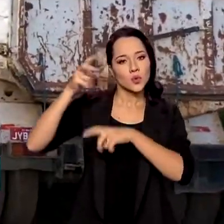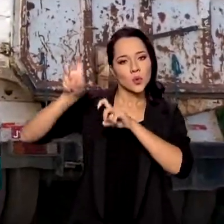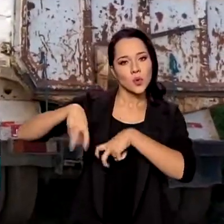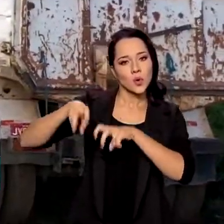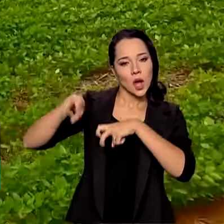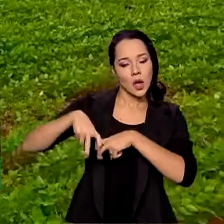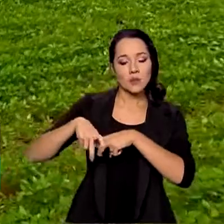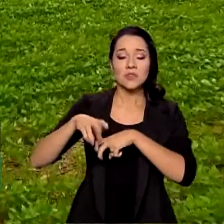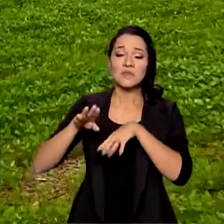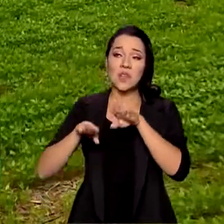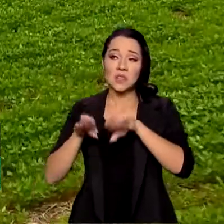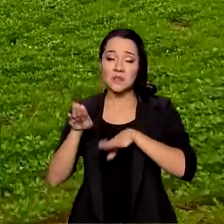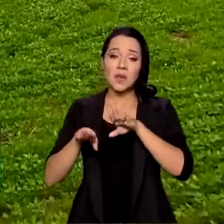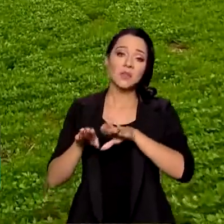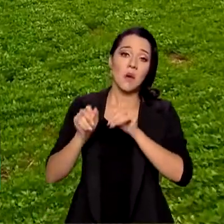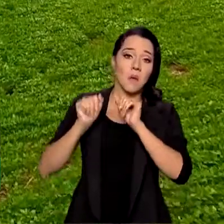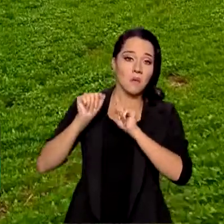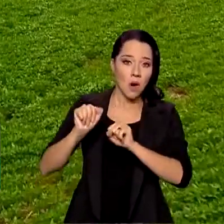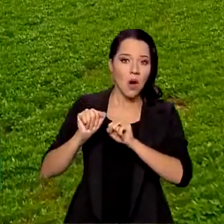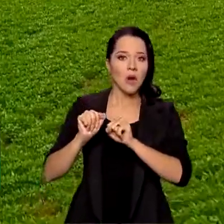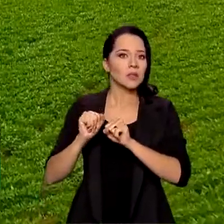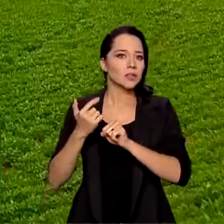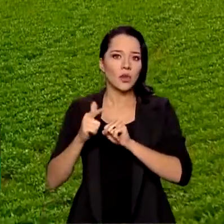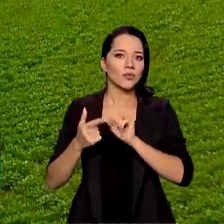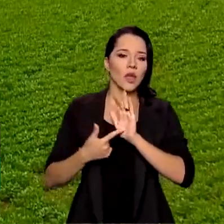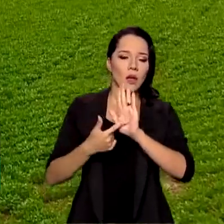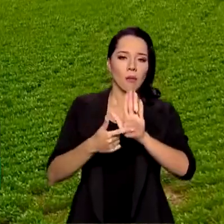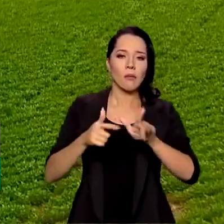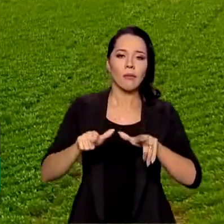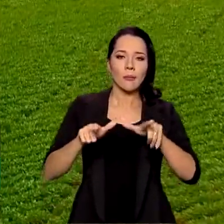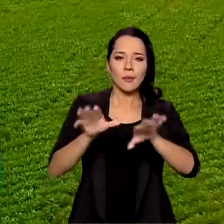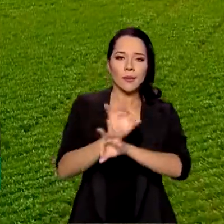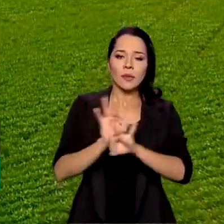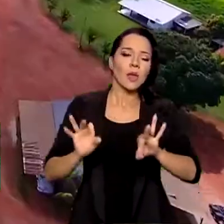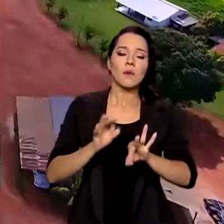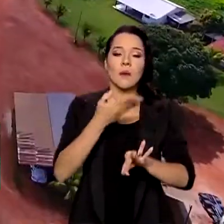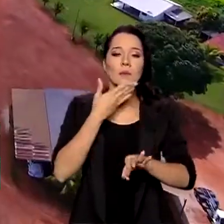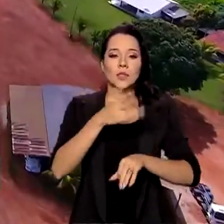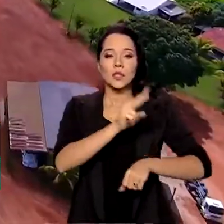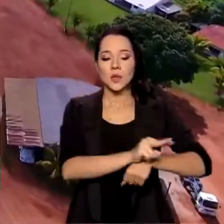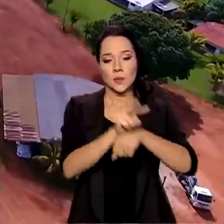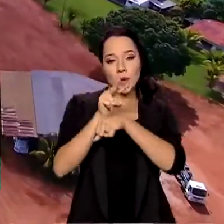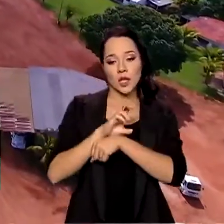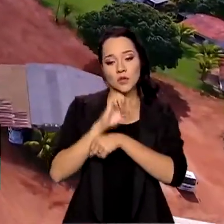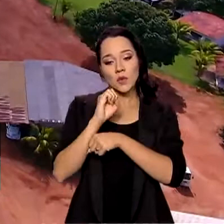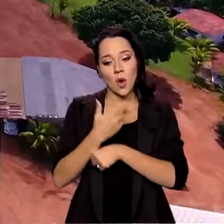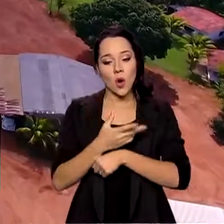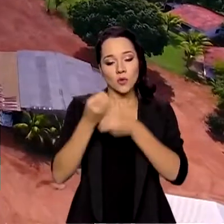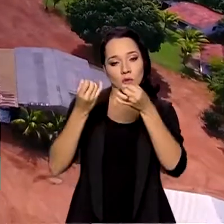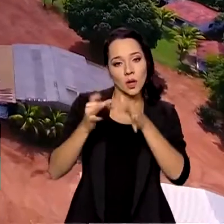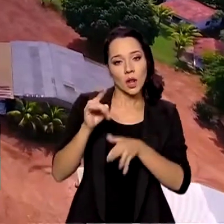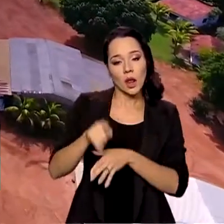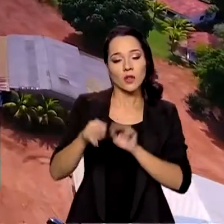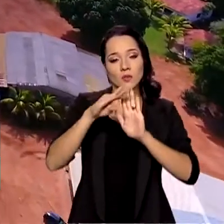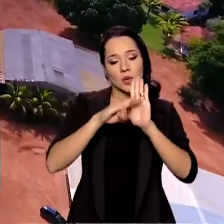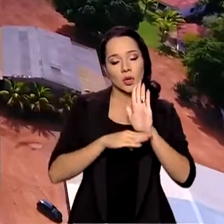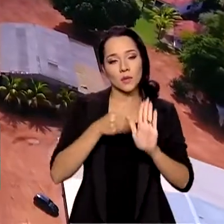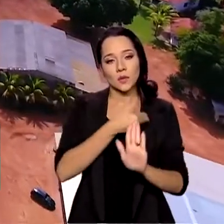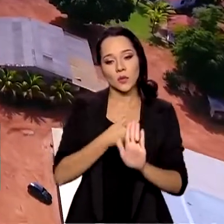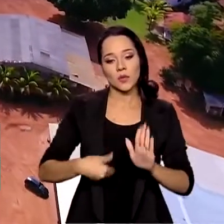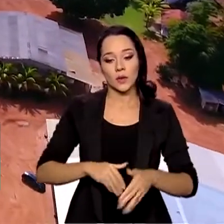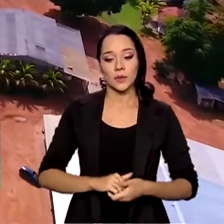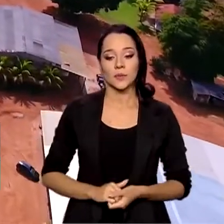em alguns casos podem deixar de apresentar certidões para pegar empréstimos ou prestar contas aos programas do